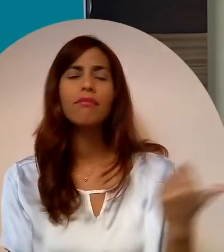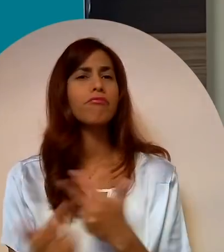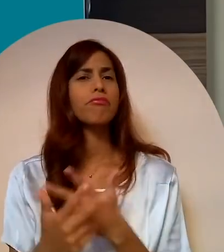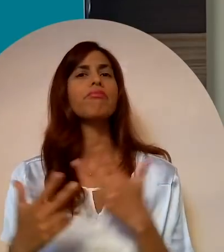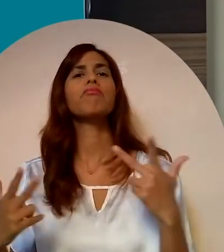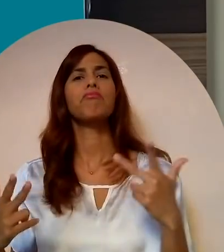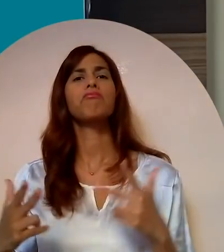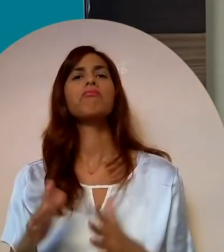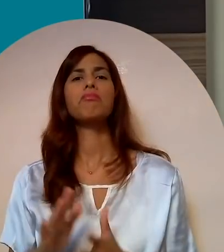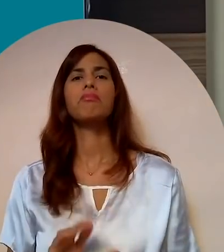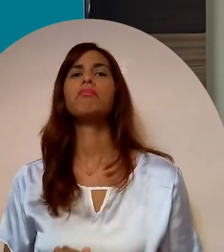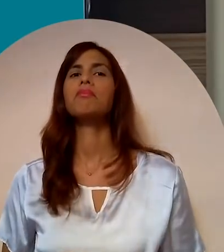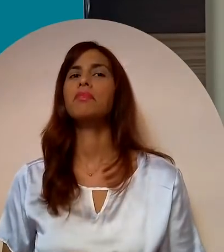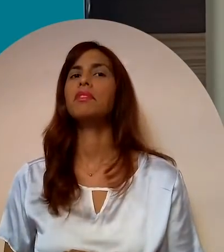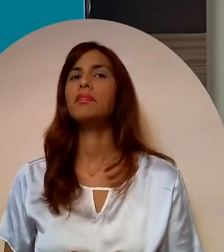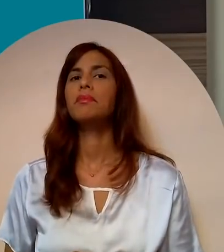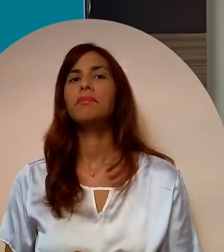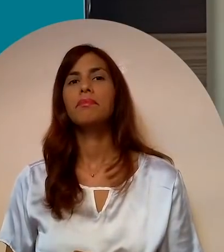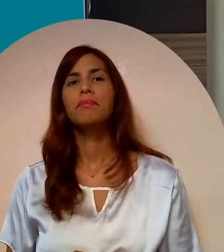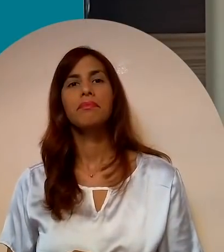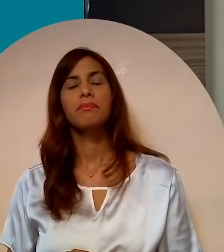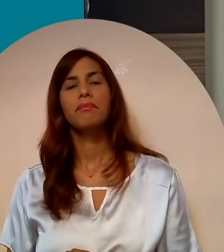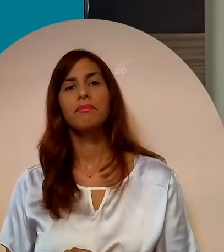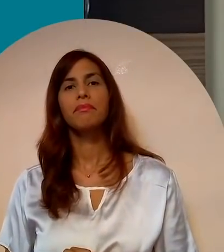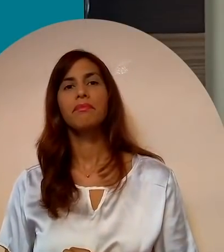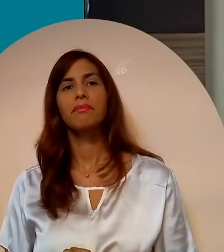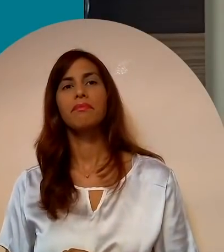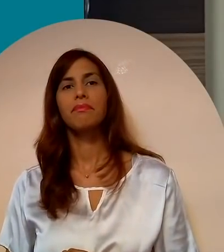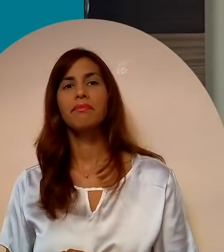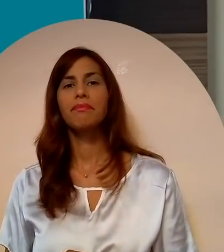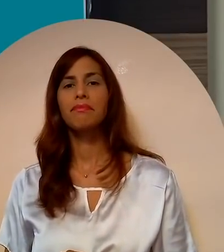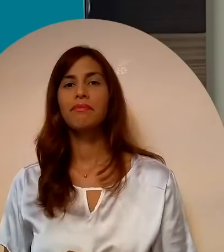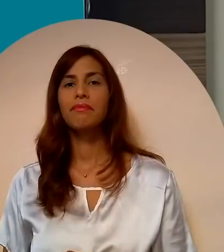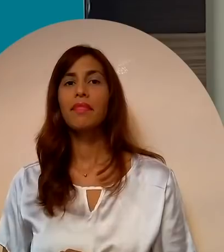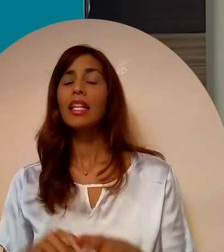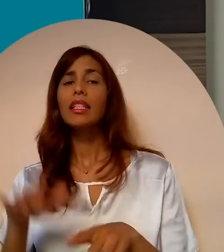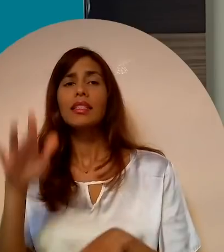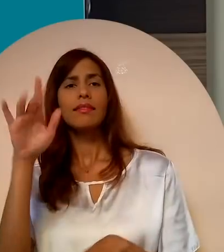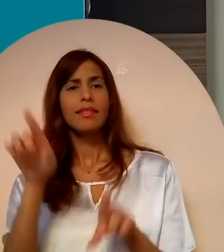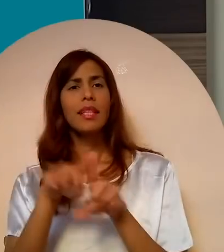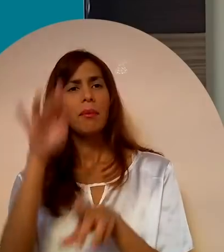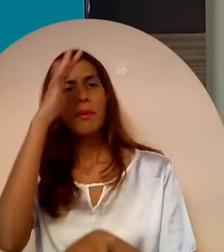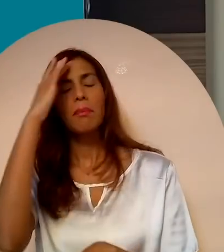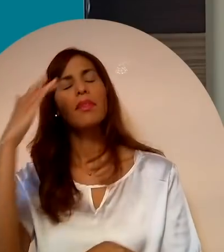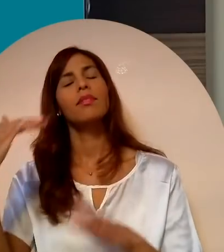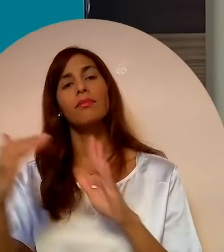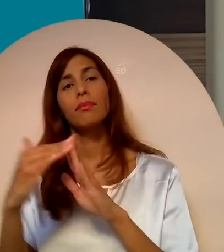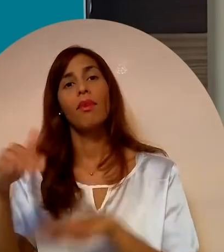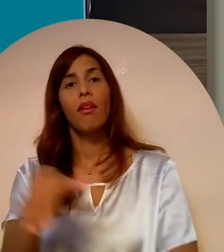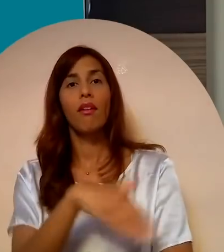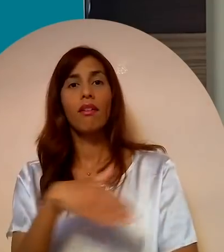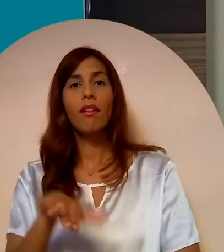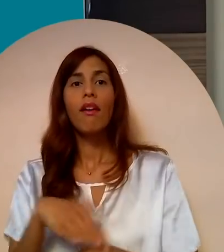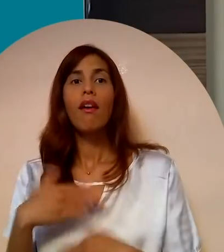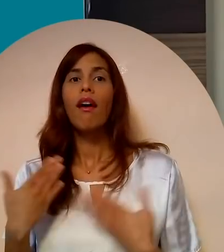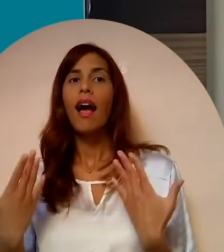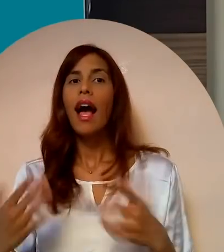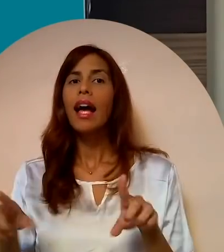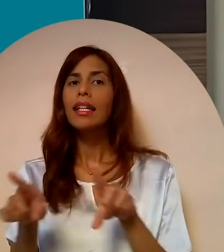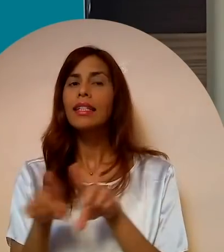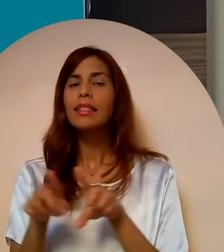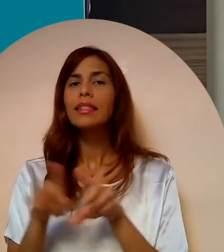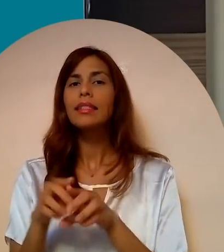Complexo da Maré, Jacarezinho, Morro do Encontro, Comunidade Beira Rio Pavuna, Chapadão e também para as pessoas em situação de